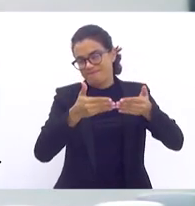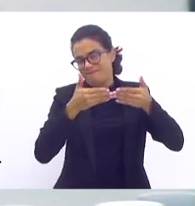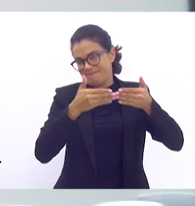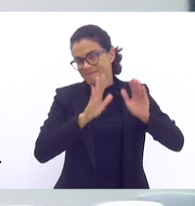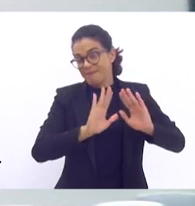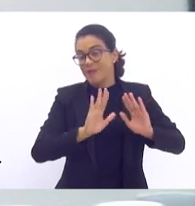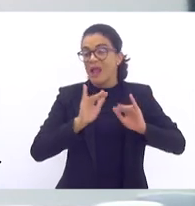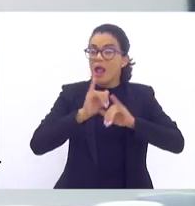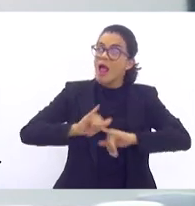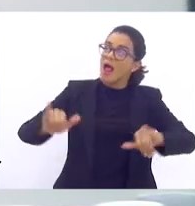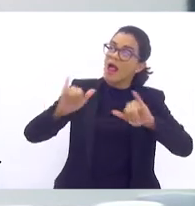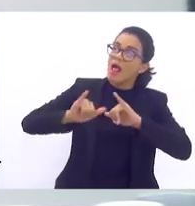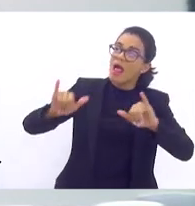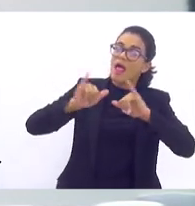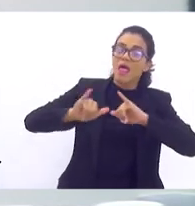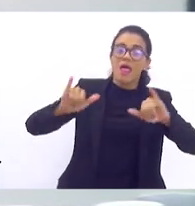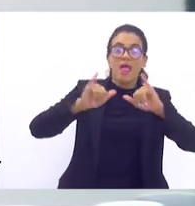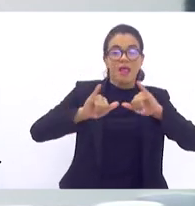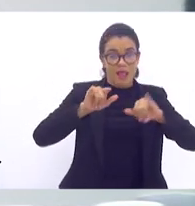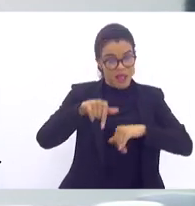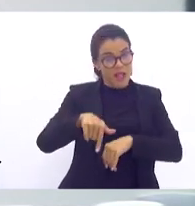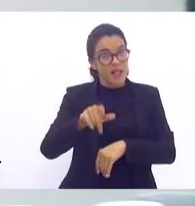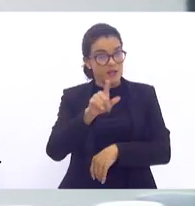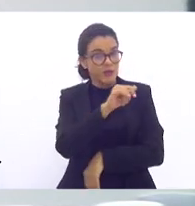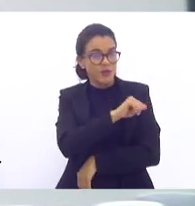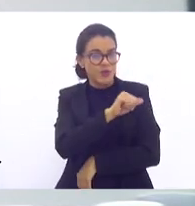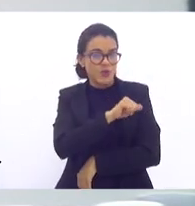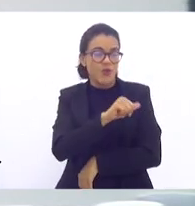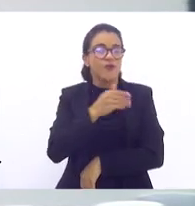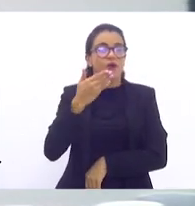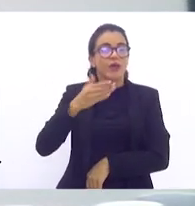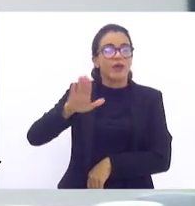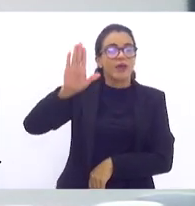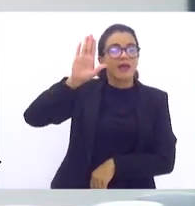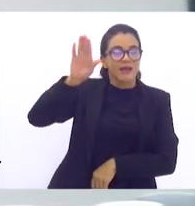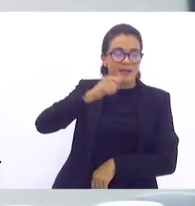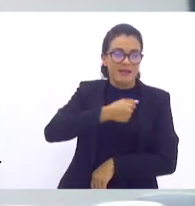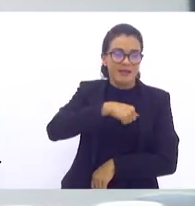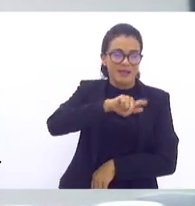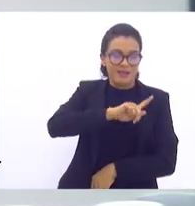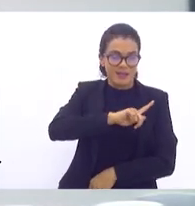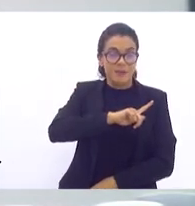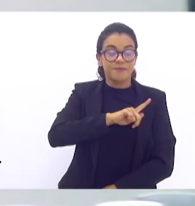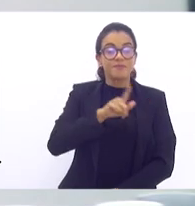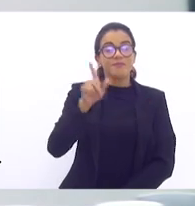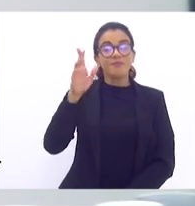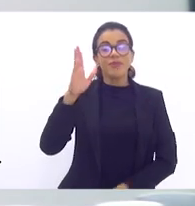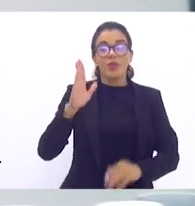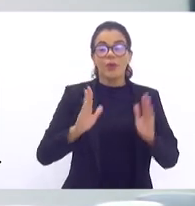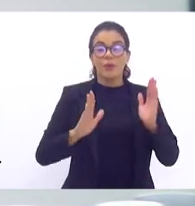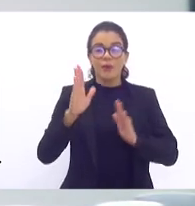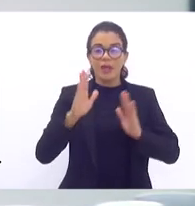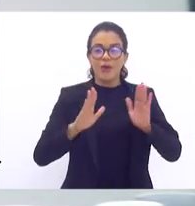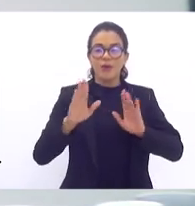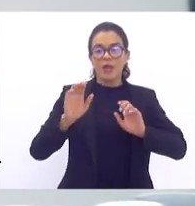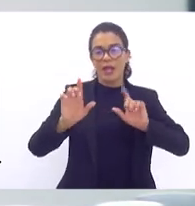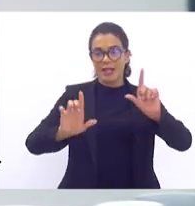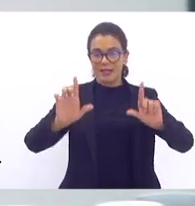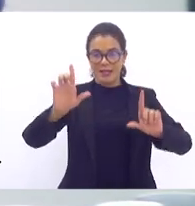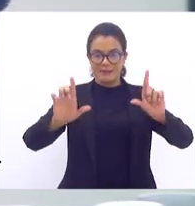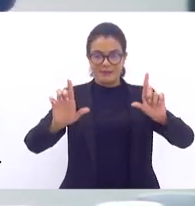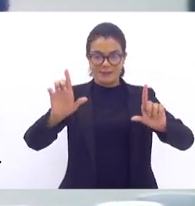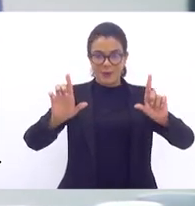uma propaganda que ele fez ele era aqui do Rio de Janeiro foi candidato lá em São Gonçalo naquela época ele fez uma propagandazinha na televisão